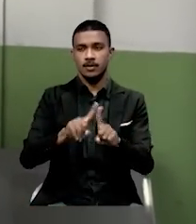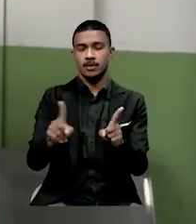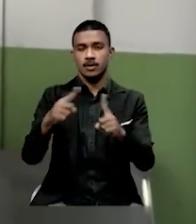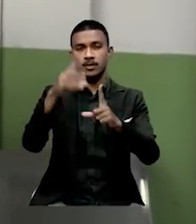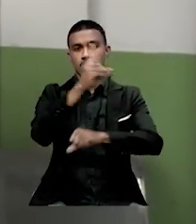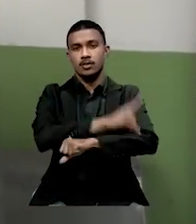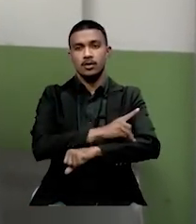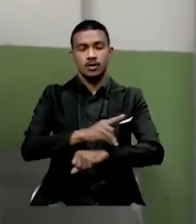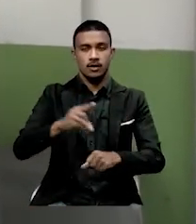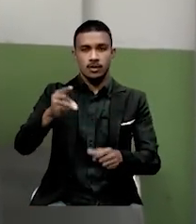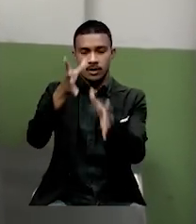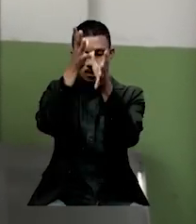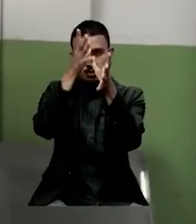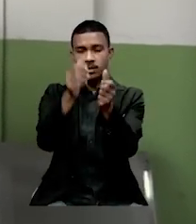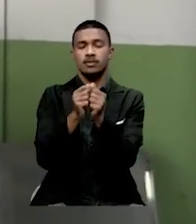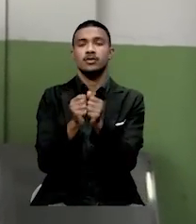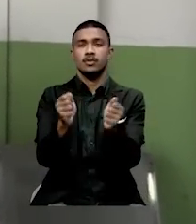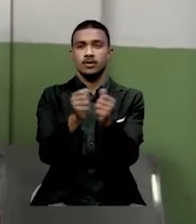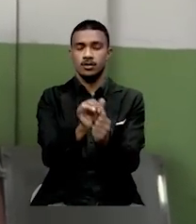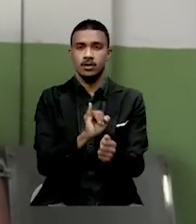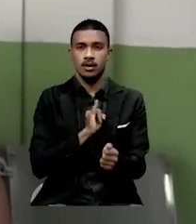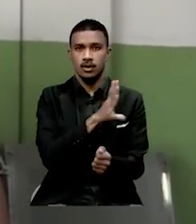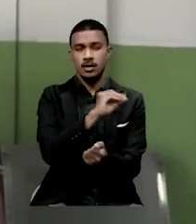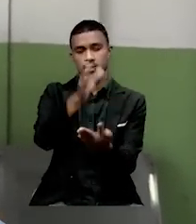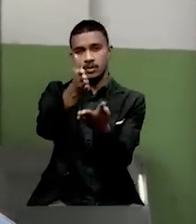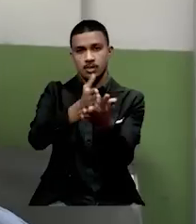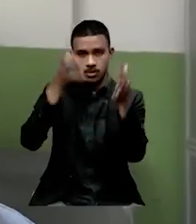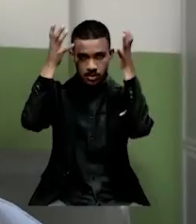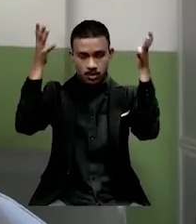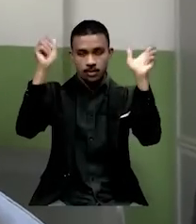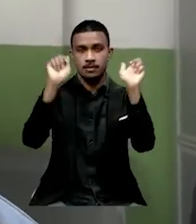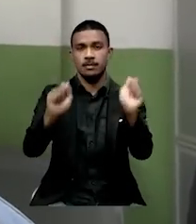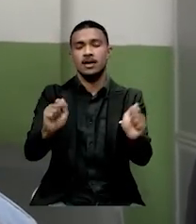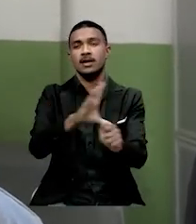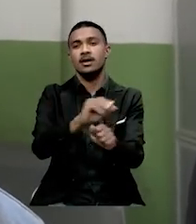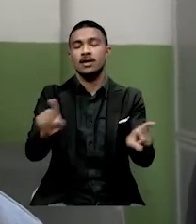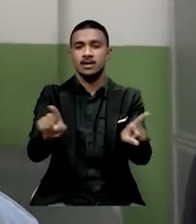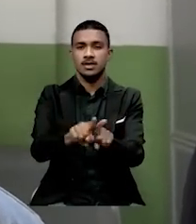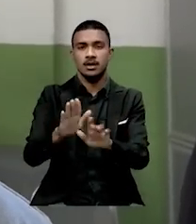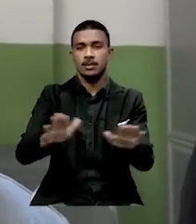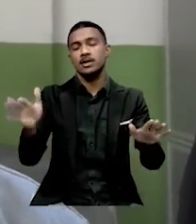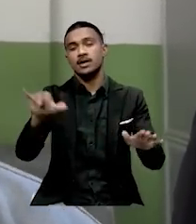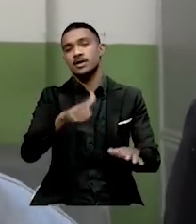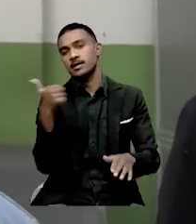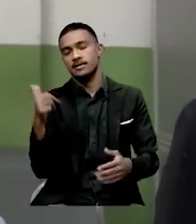ne mai na ao cara que o pera ne ulung ne alu de leu de sai de lavar se selo